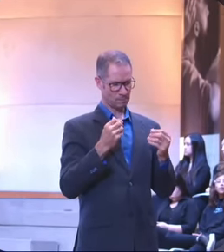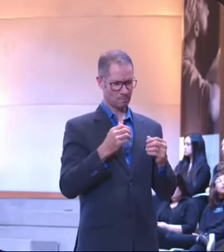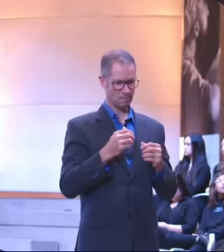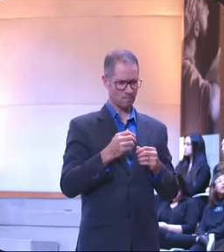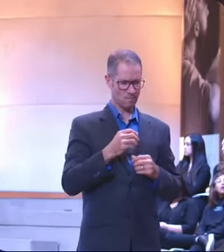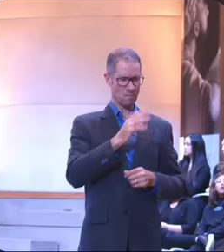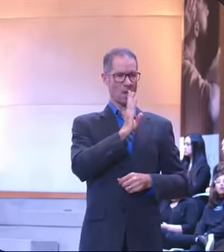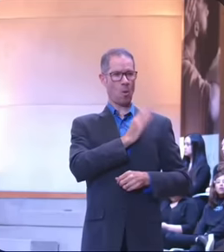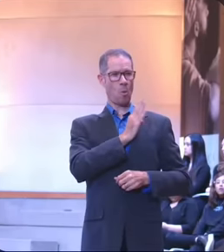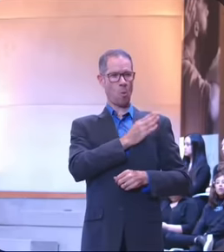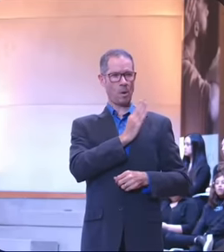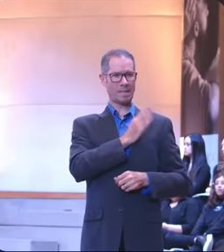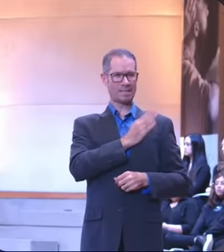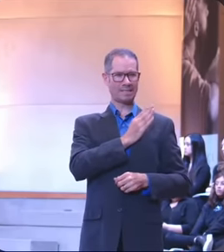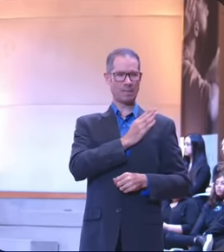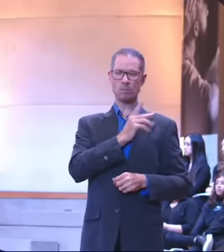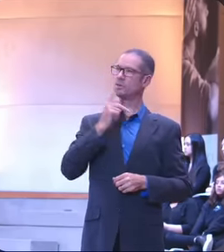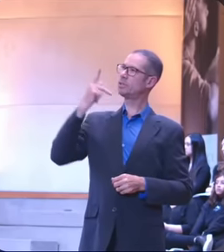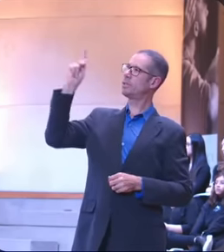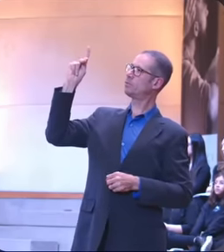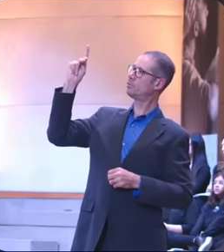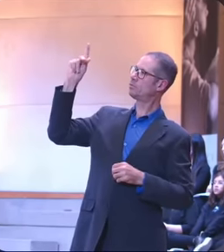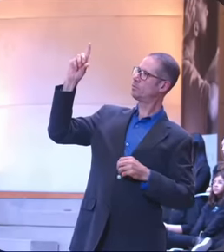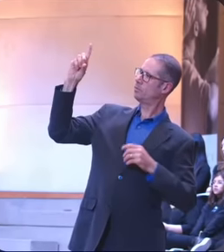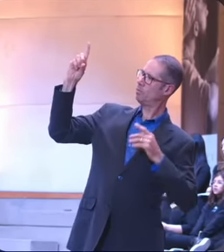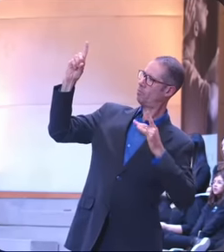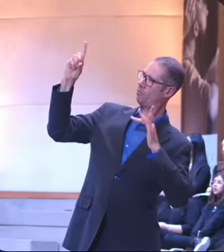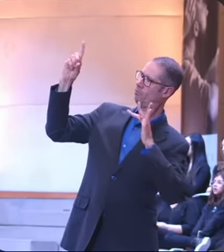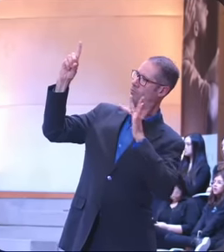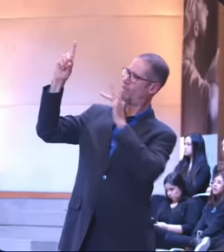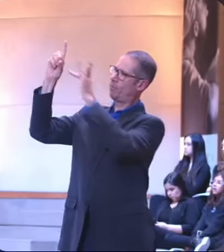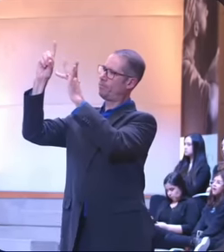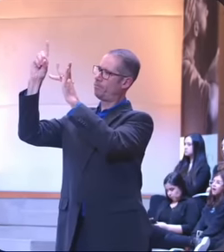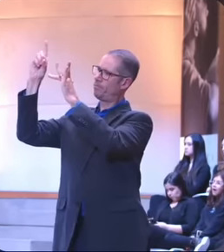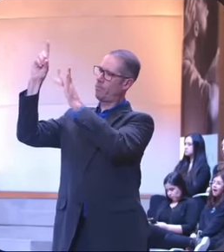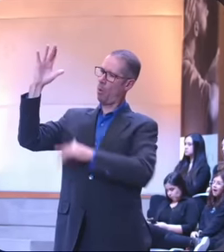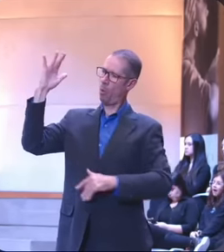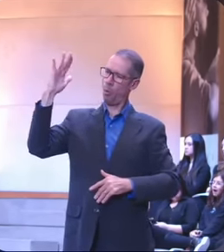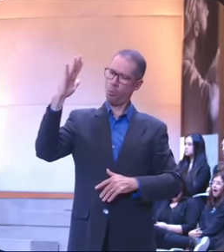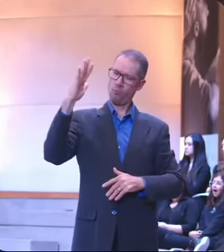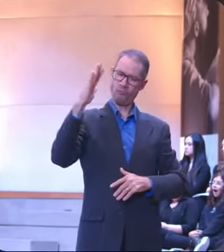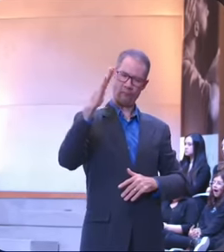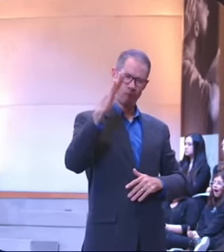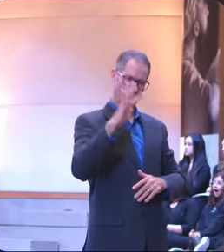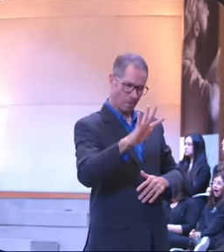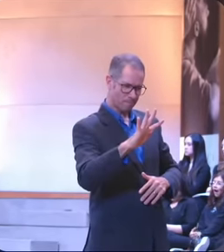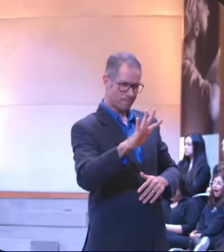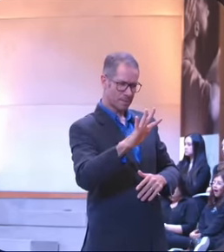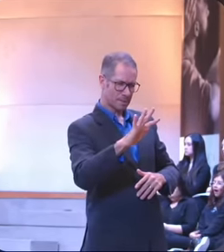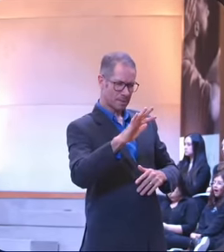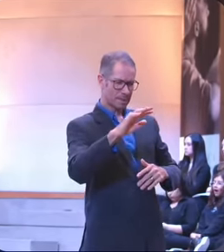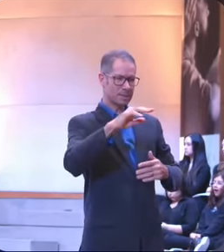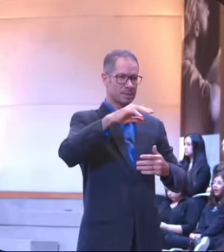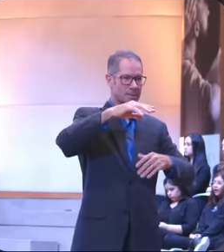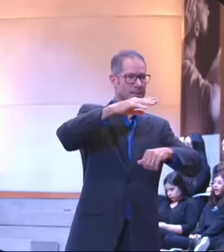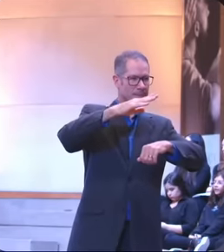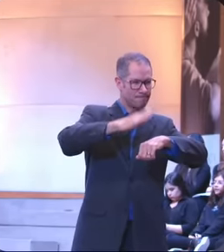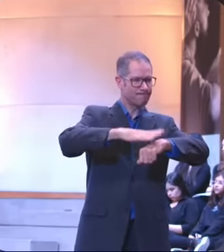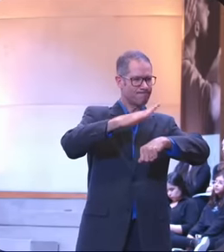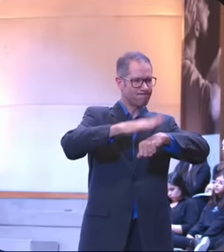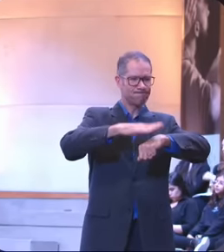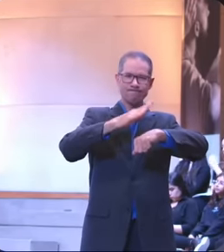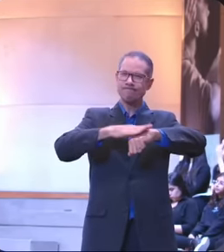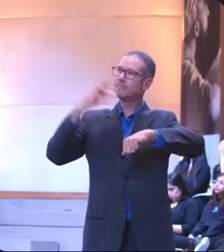o coração de Deus vai ser movido na direção do seu coração. E se você aplicar a fé que Deus já te